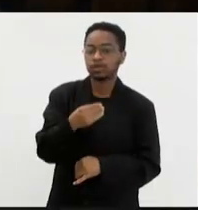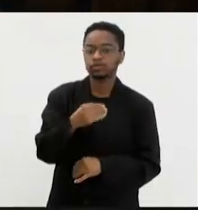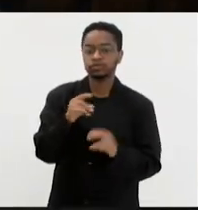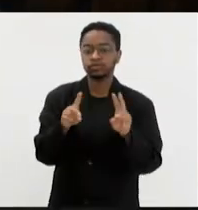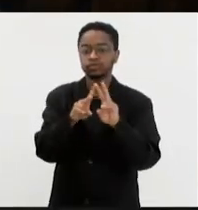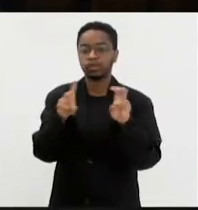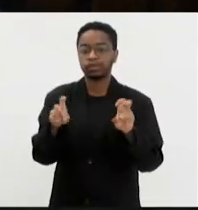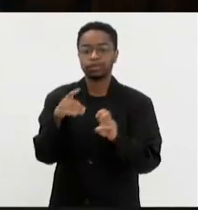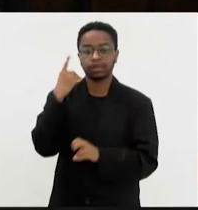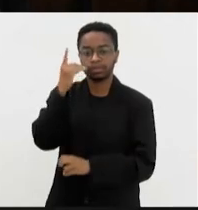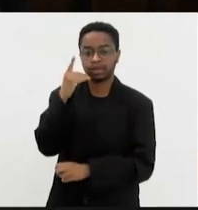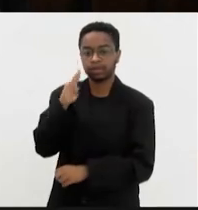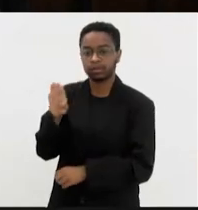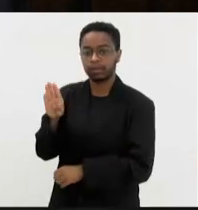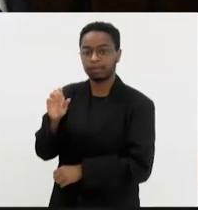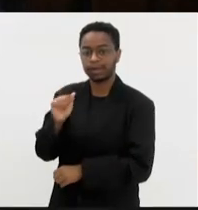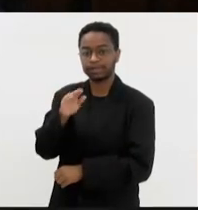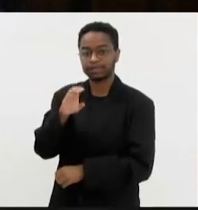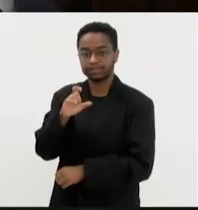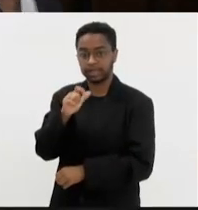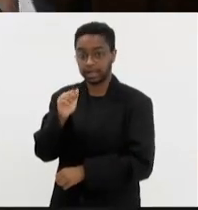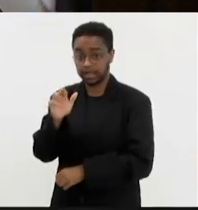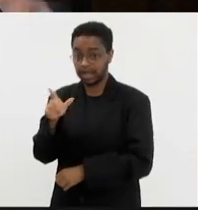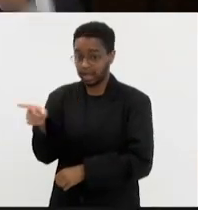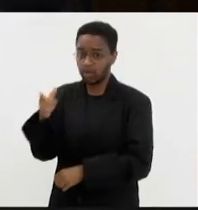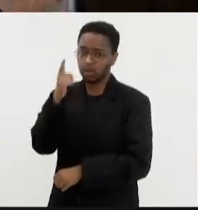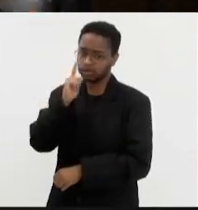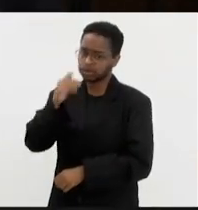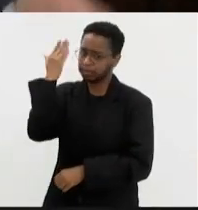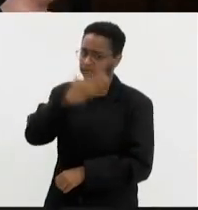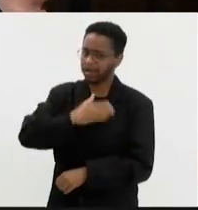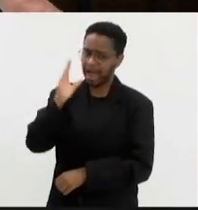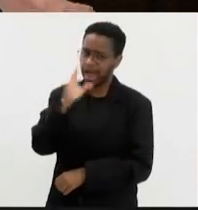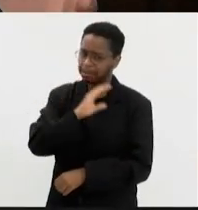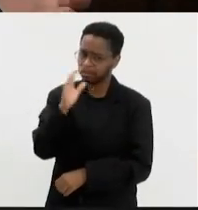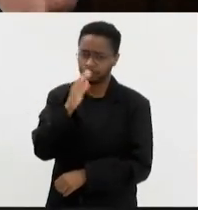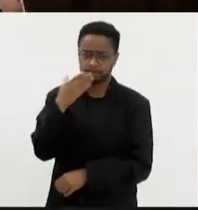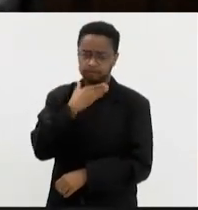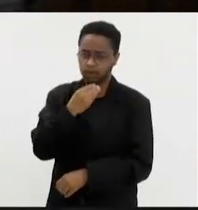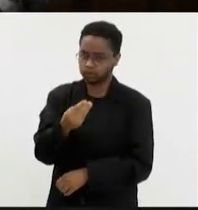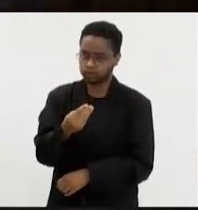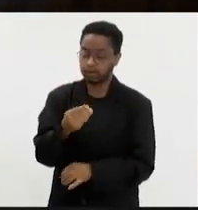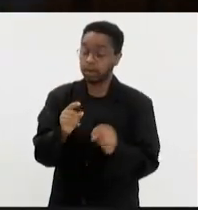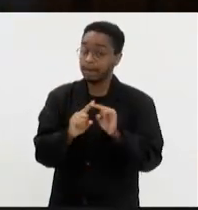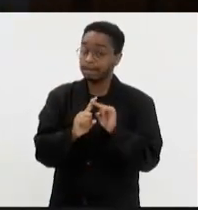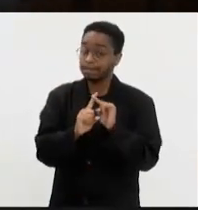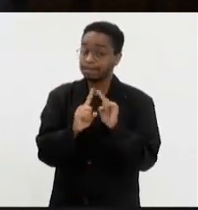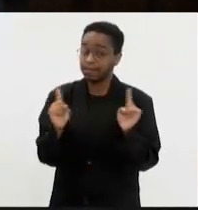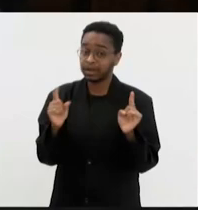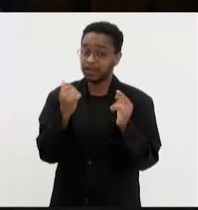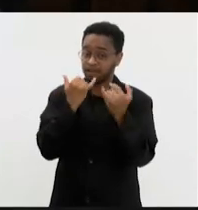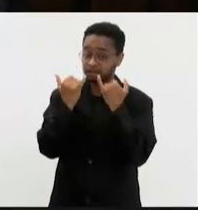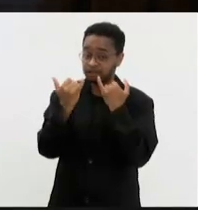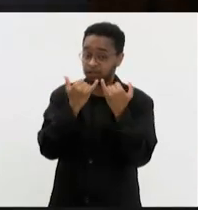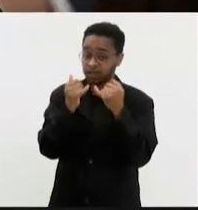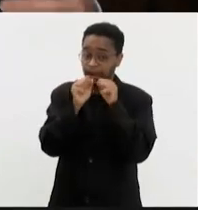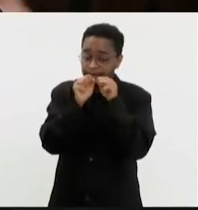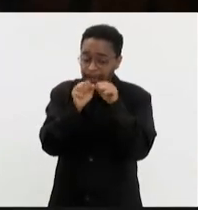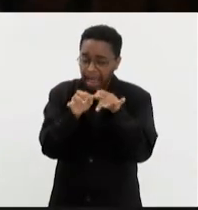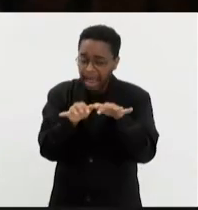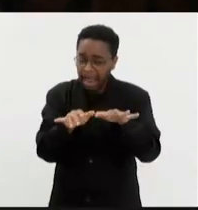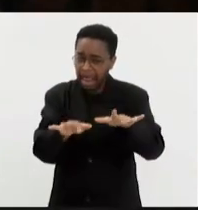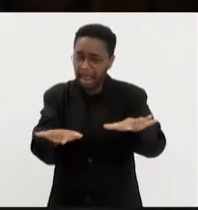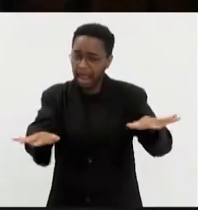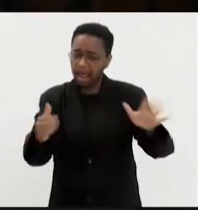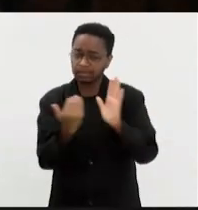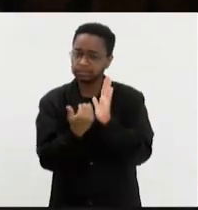ao Deputado Bacelar e ele rapidamente consegue provar que aquilo é falso só que aquela informação correu de tal